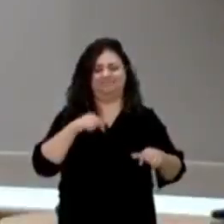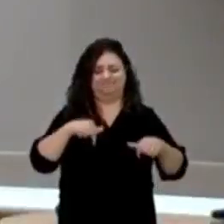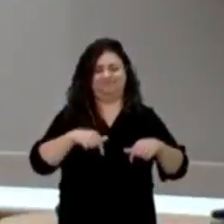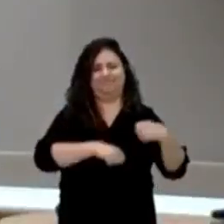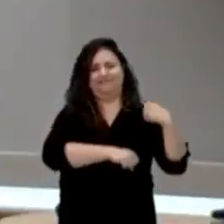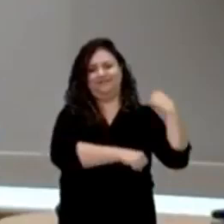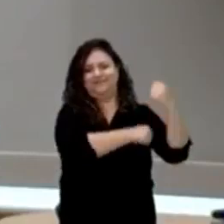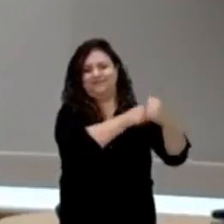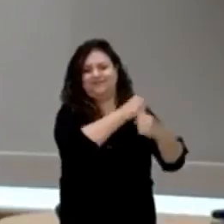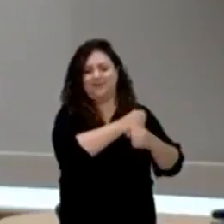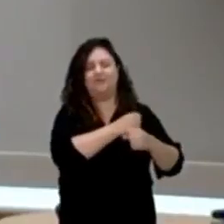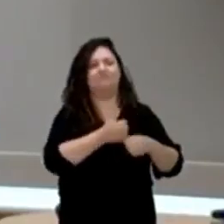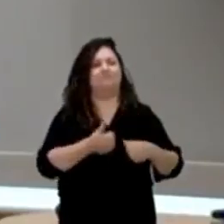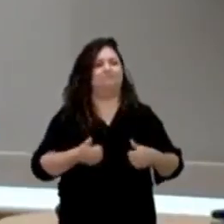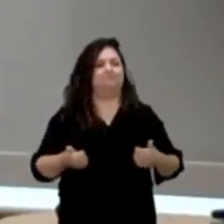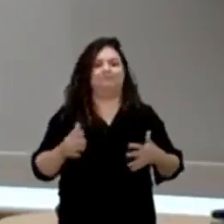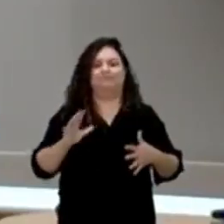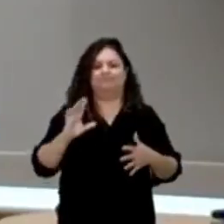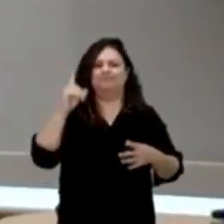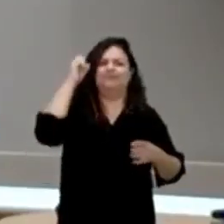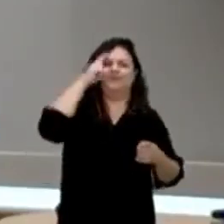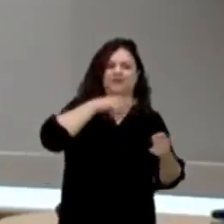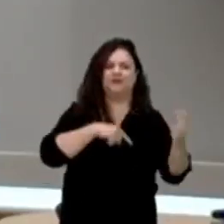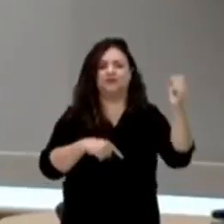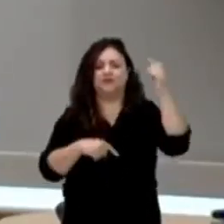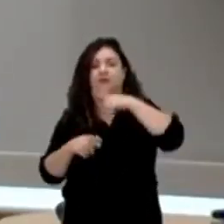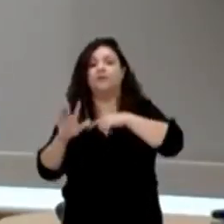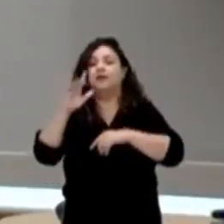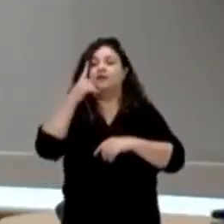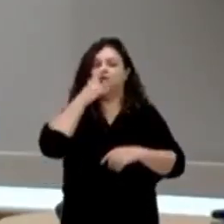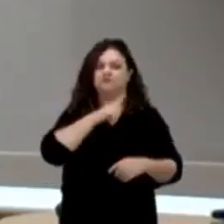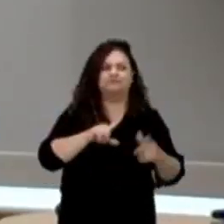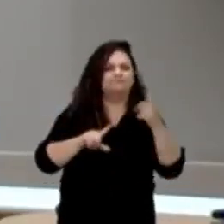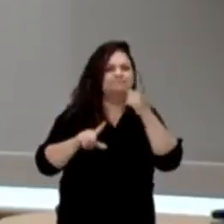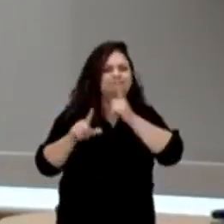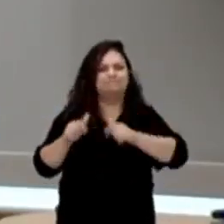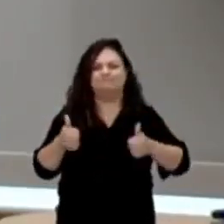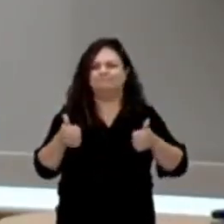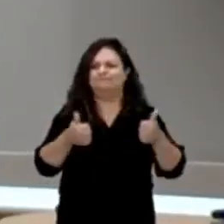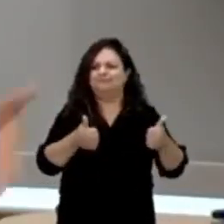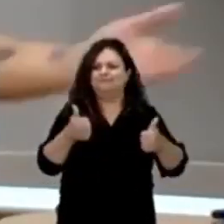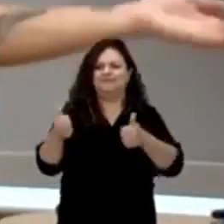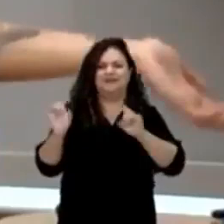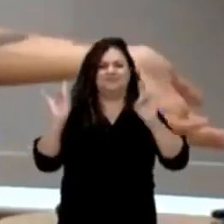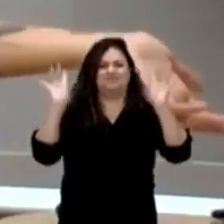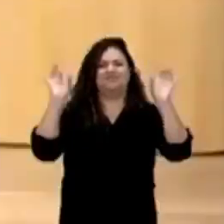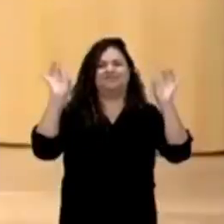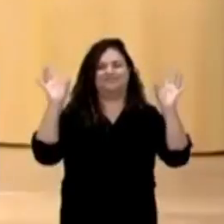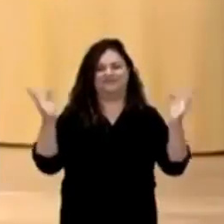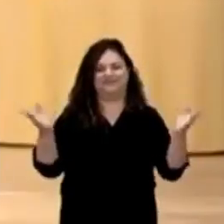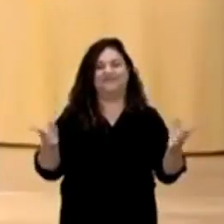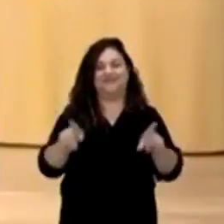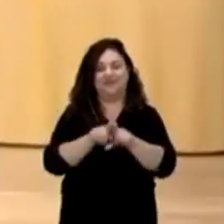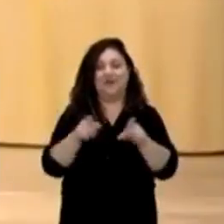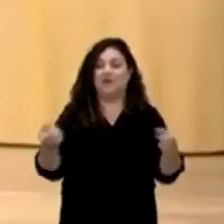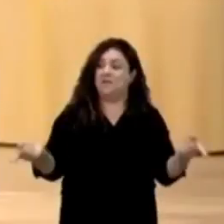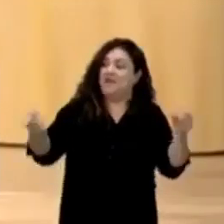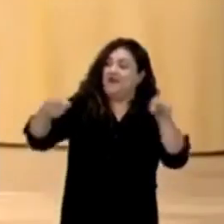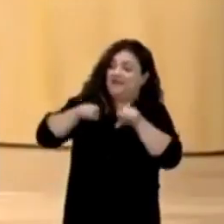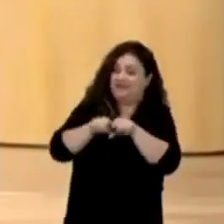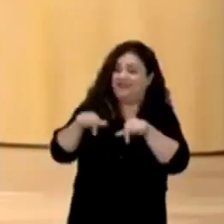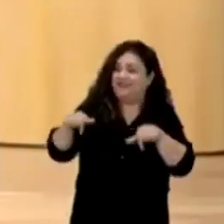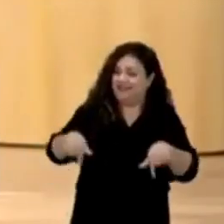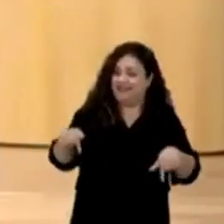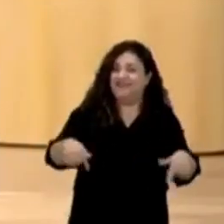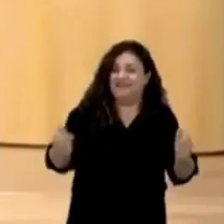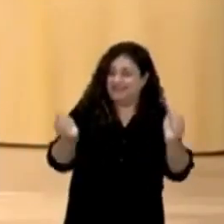ano, apesar de ter tido tantas dificuldades, trouxe coisas muito, muito especiais. Como a nossa parceria também de estar aqui, a